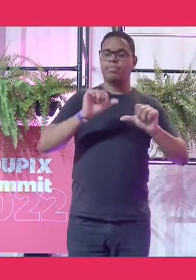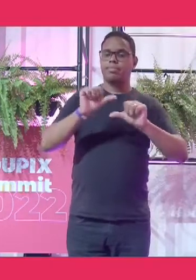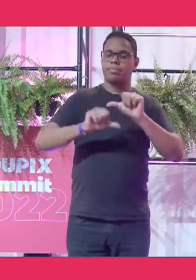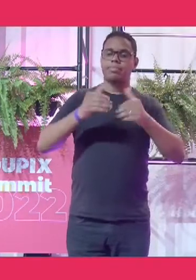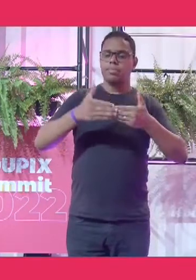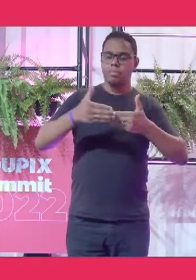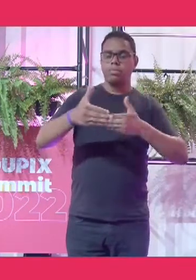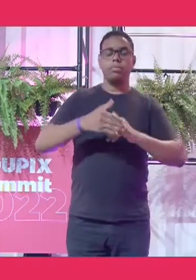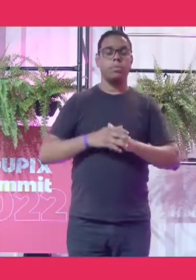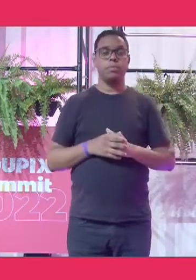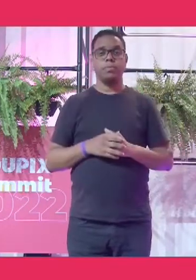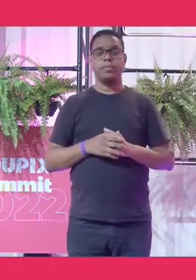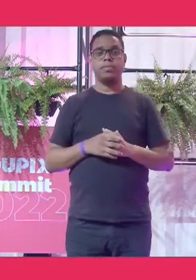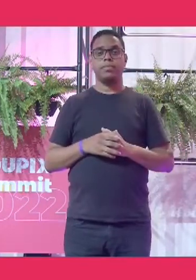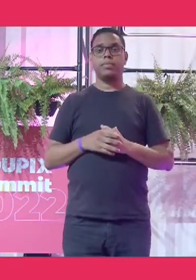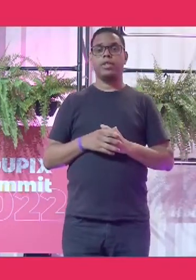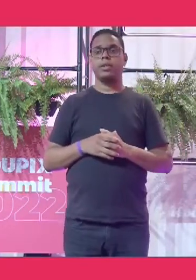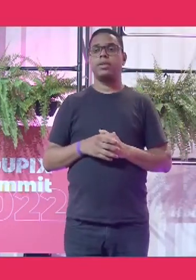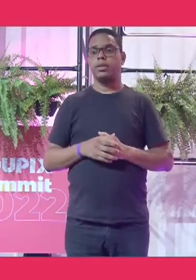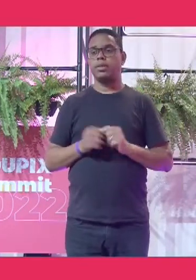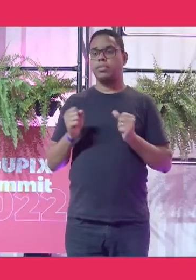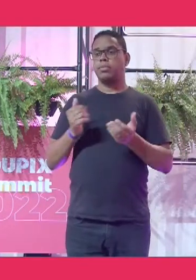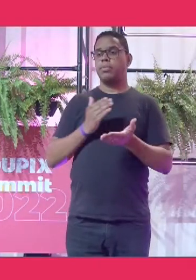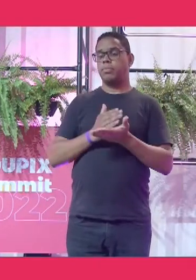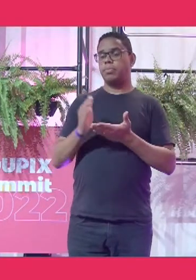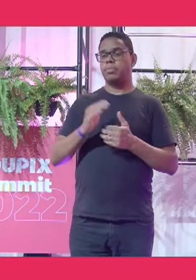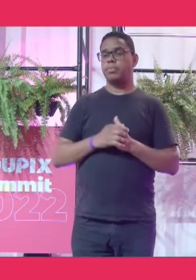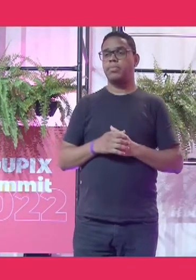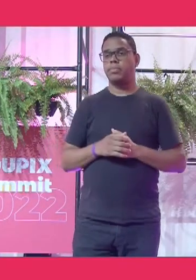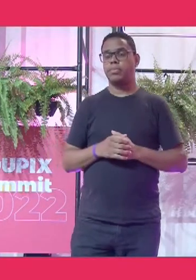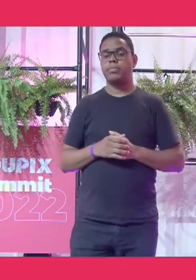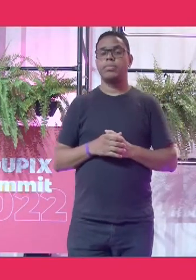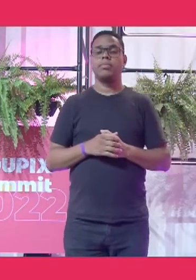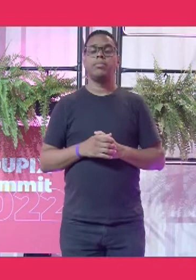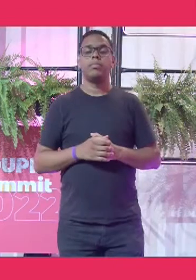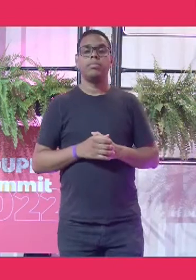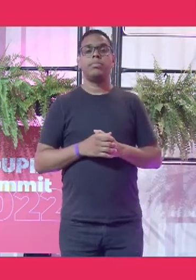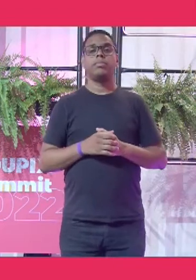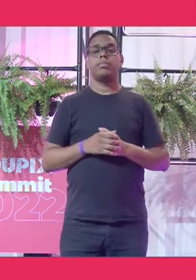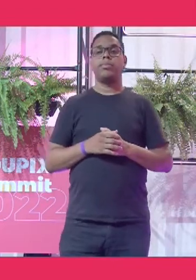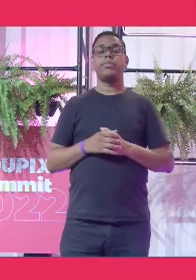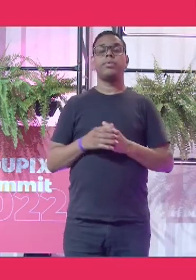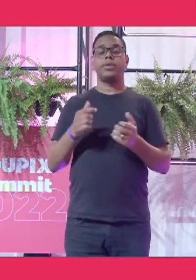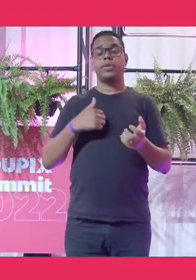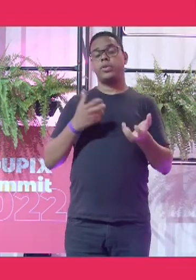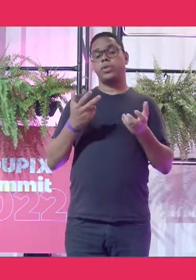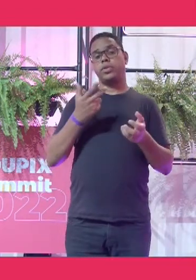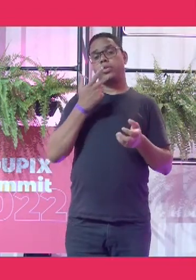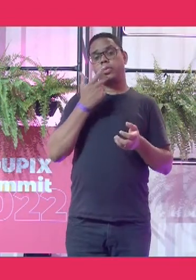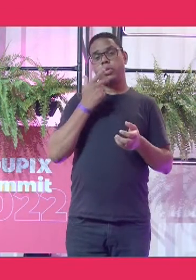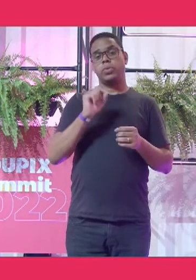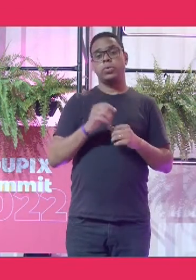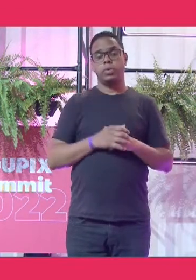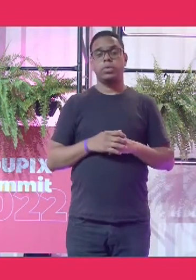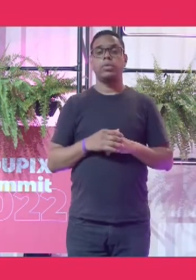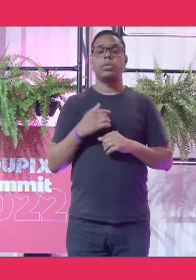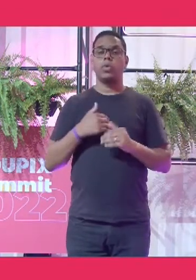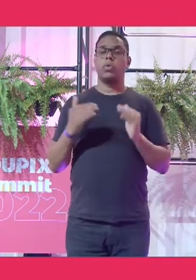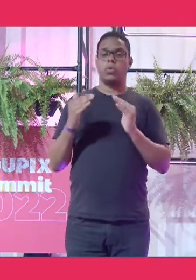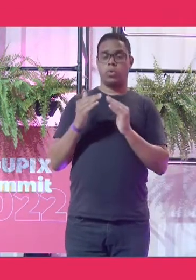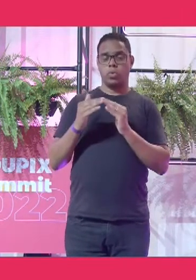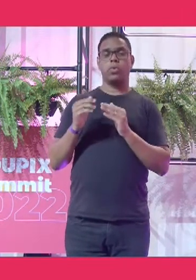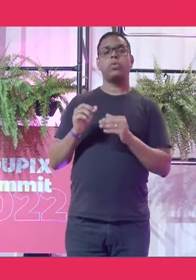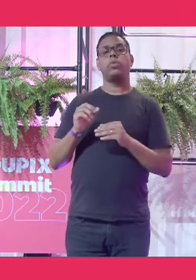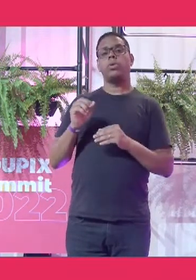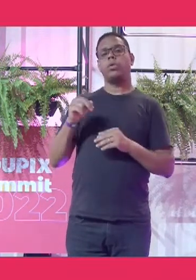nos próximos tempos? Eu posso começar? Por favor. E aí eu queria muito falar uma coisa assim, né? E compacto muito com isso